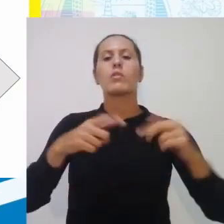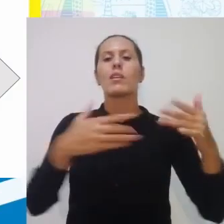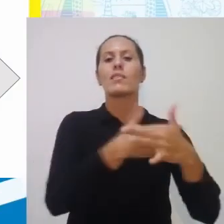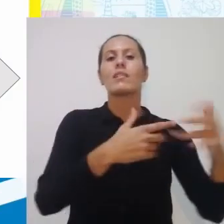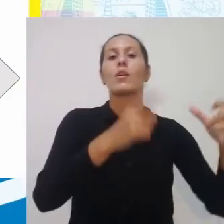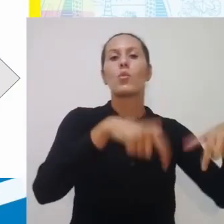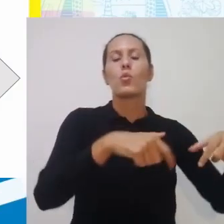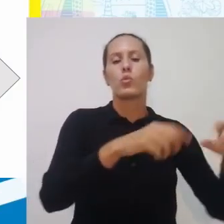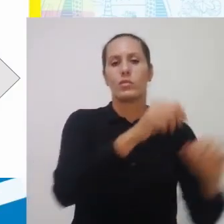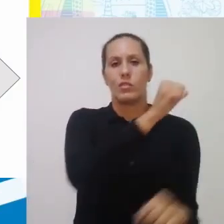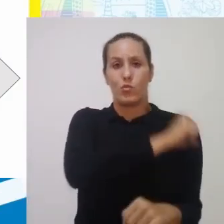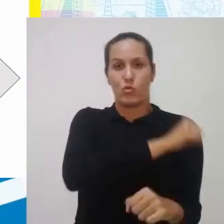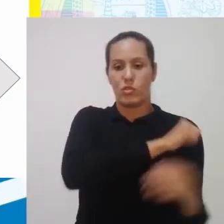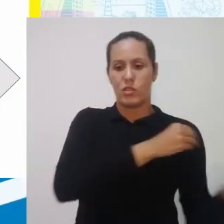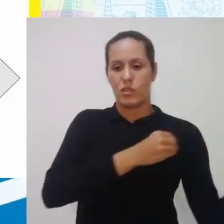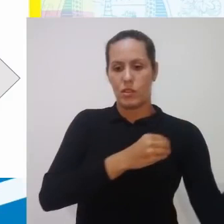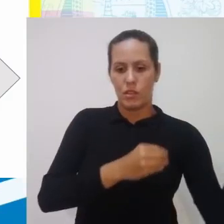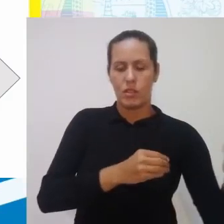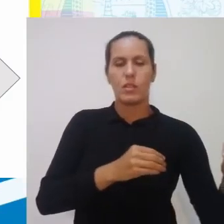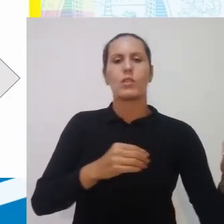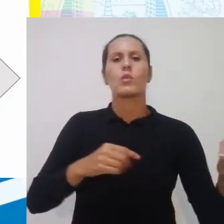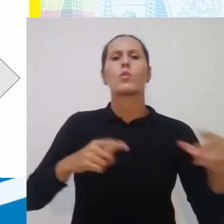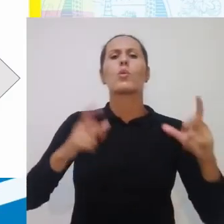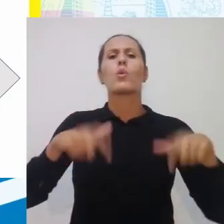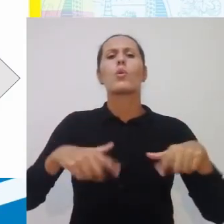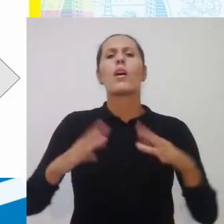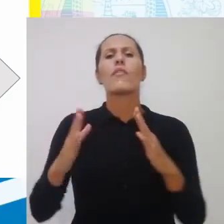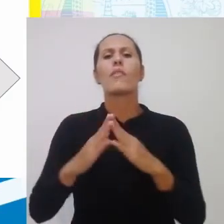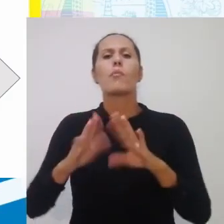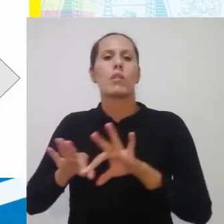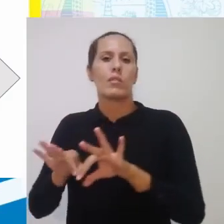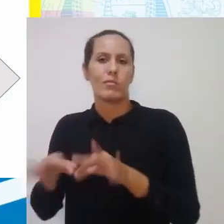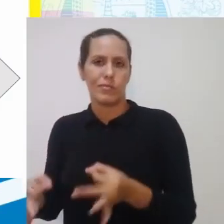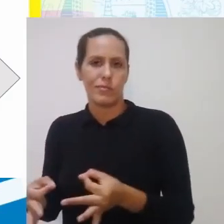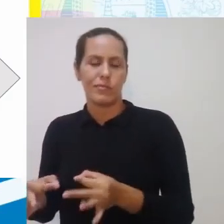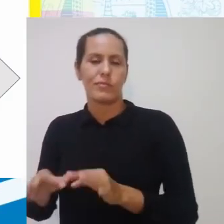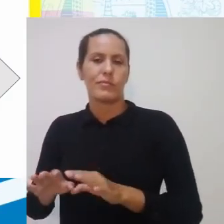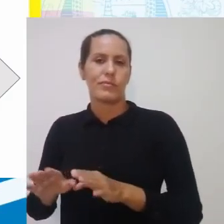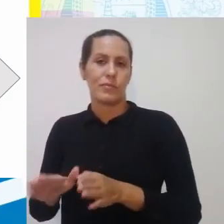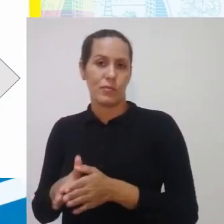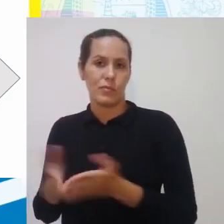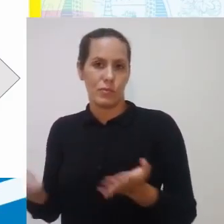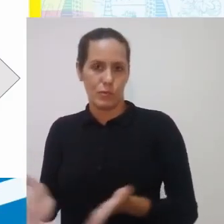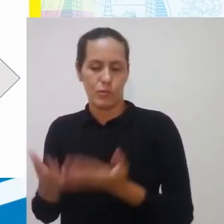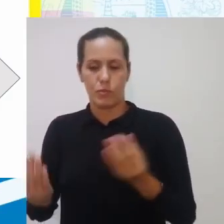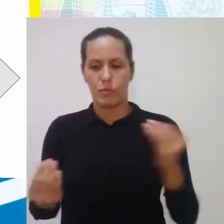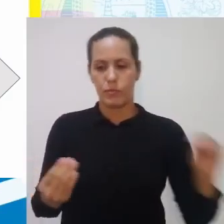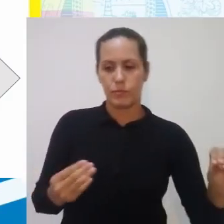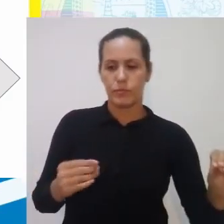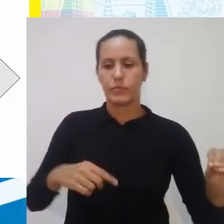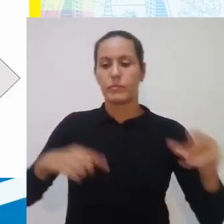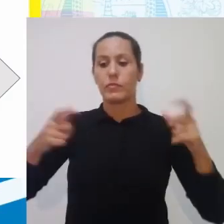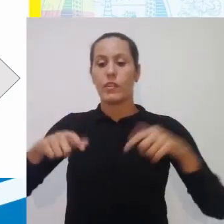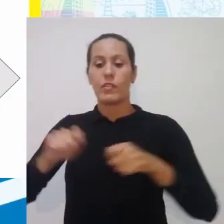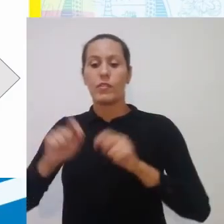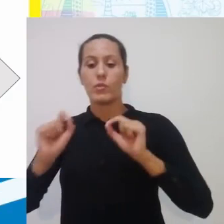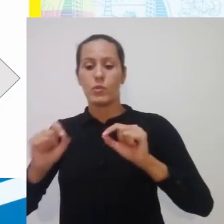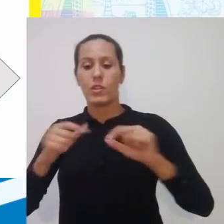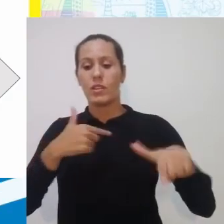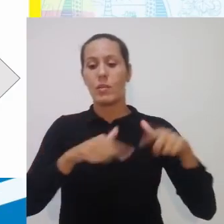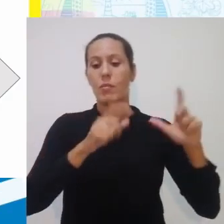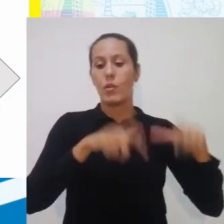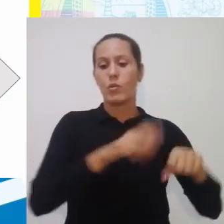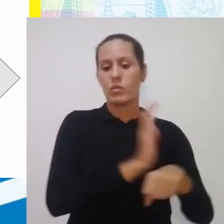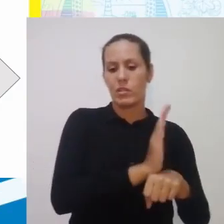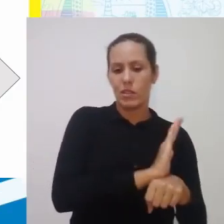de Janeiro, de origem humilde. Depois coloquei logo embaixo, trabalhou em um cinema onde descobriu sua paixão pelos palcos. Fez aulas